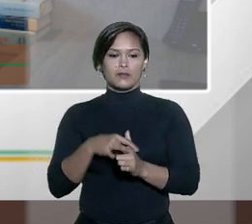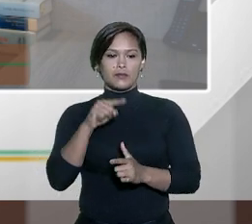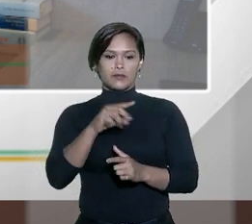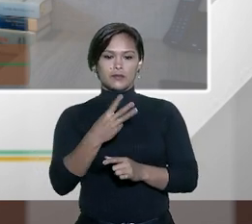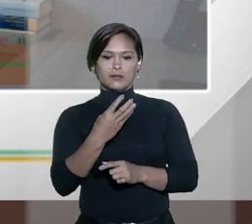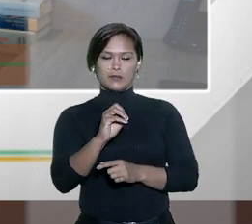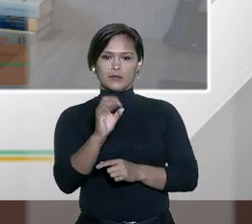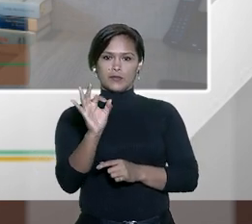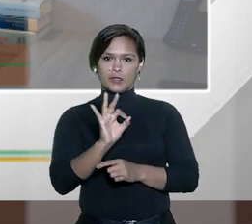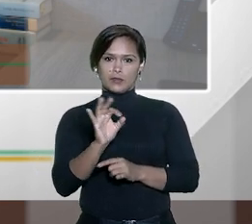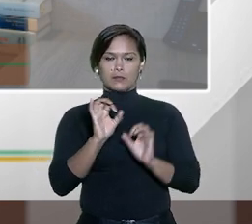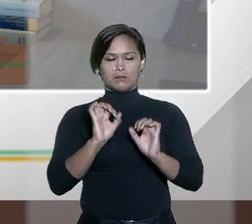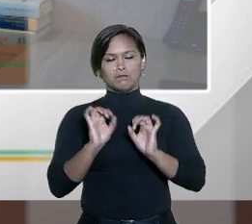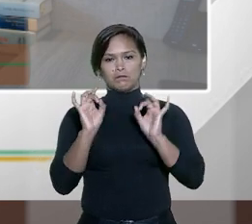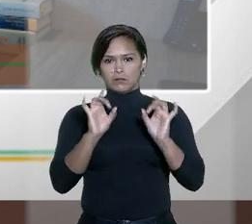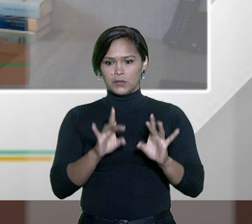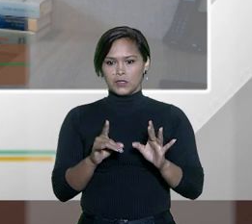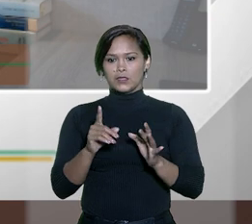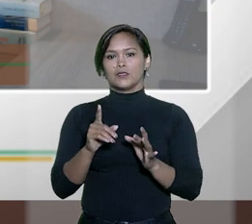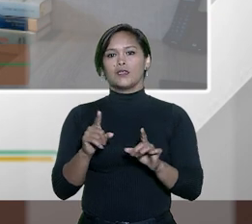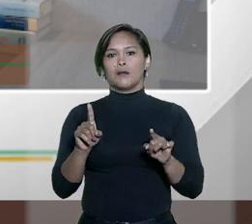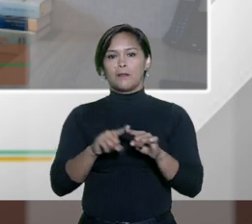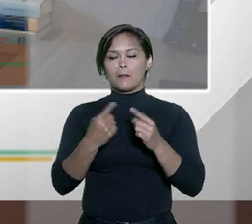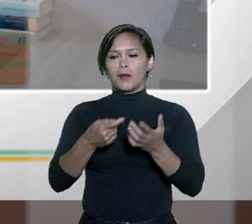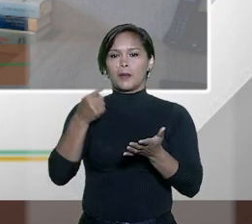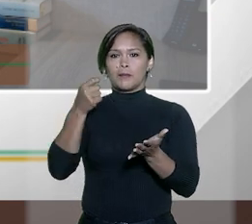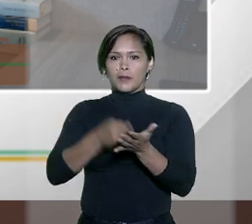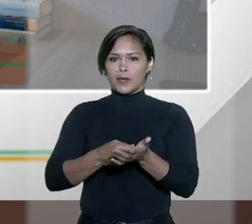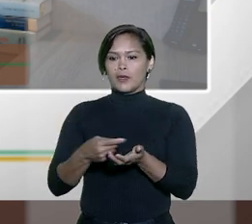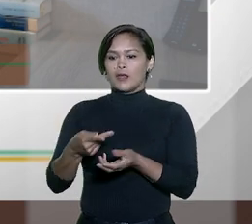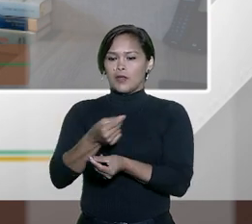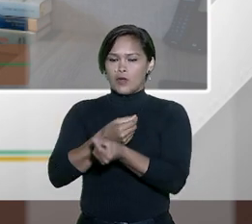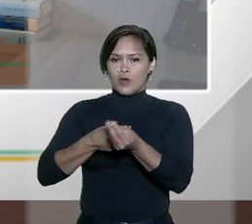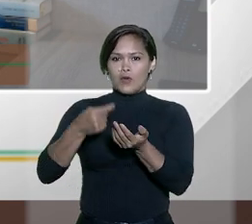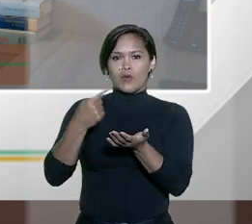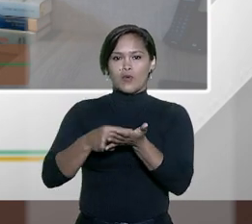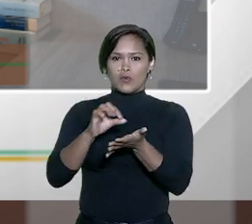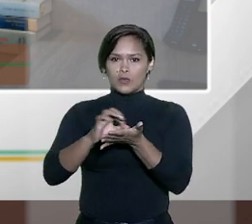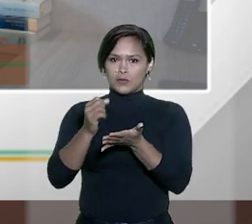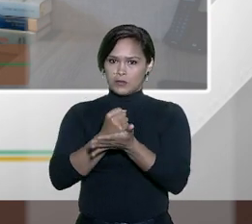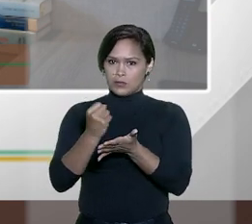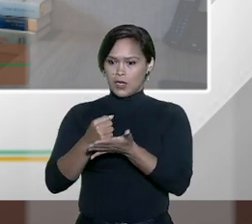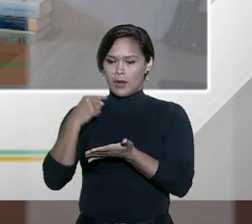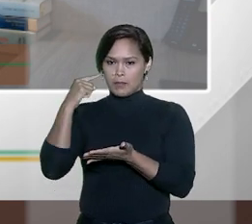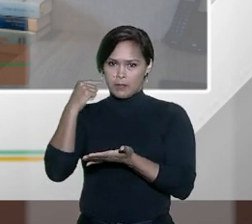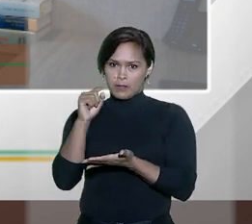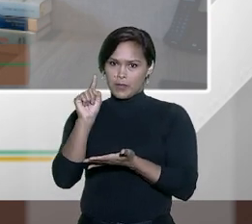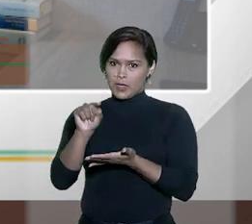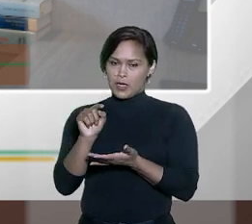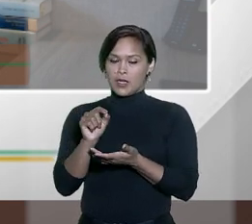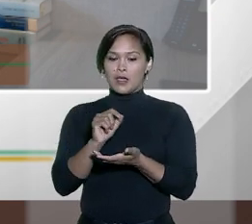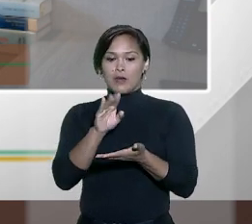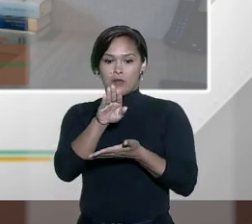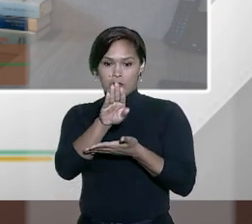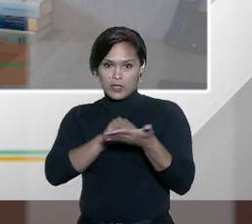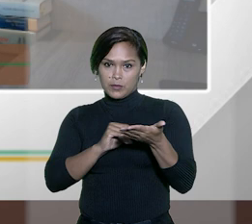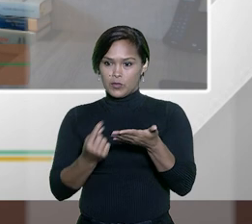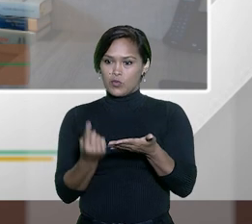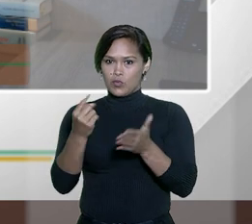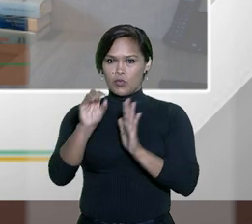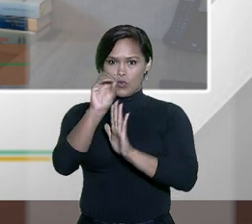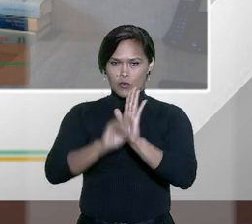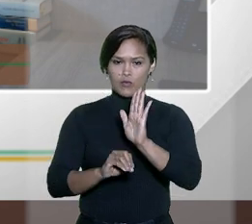aqueles 30% sejam destacados do precatório para pagamento dos seus honorários contratuais. Será expedido um